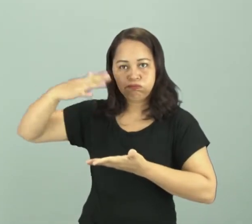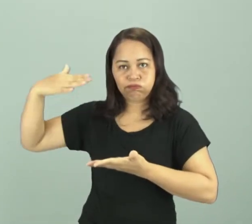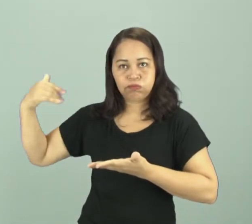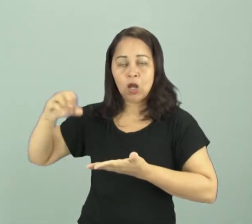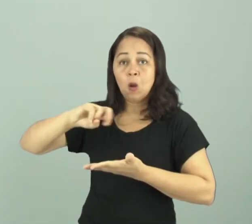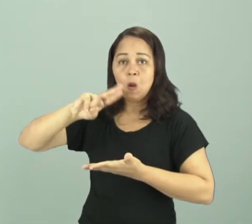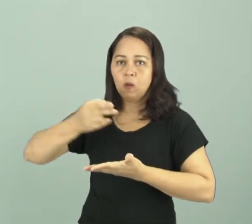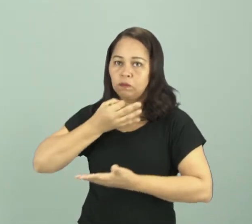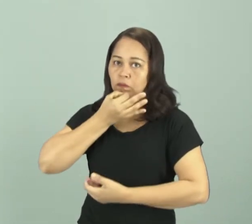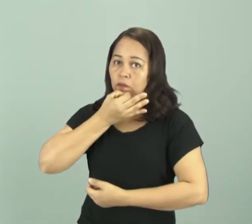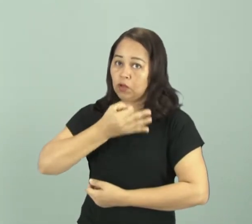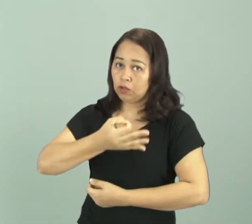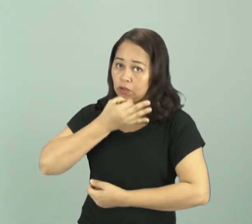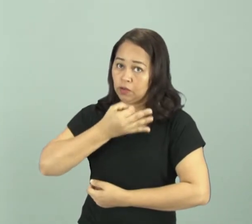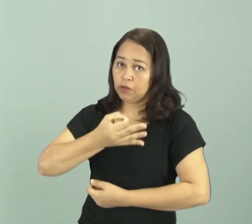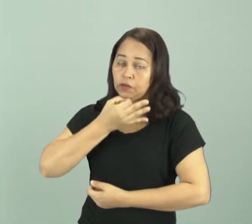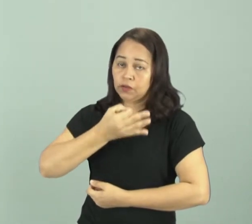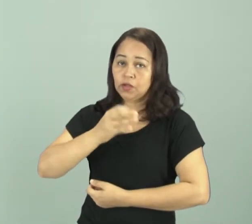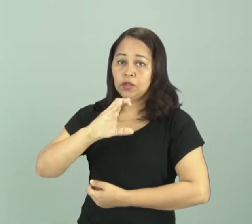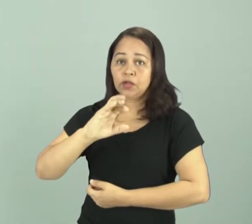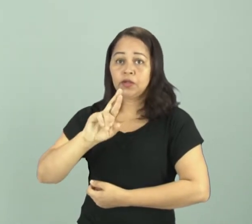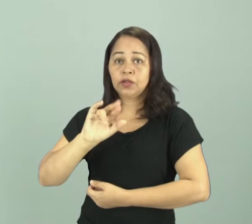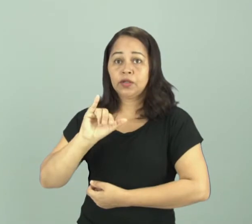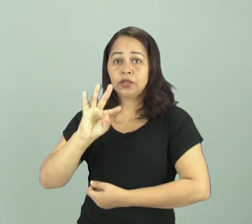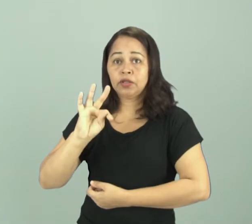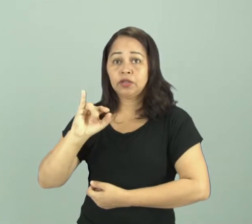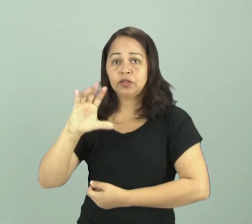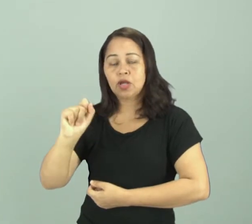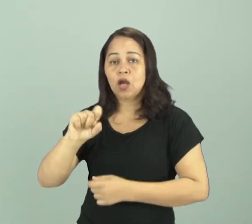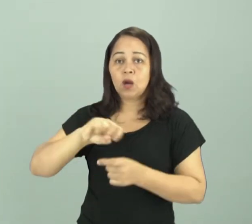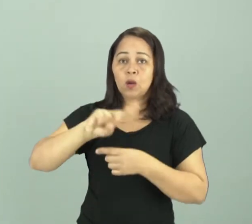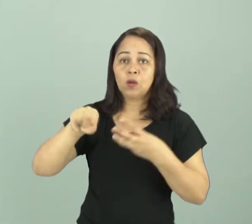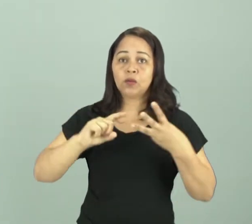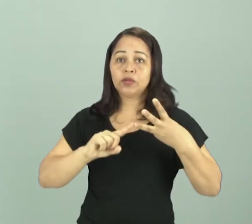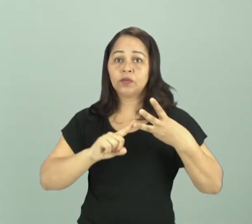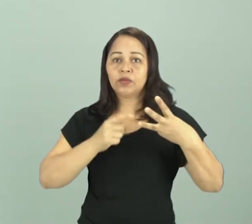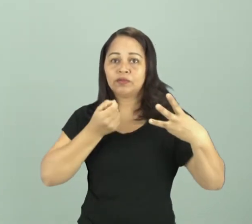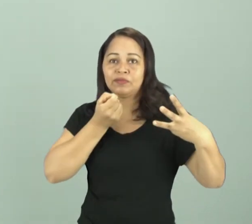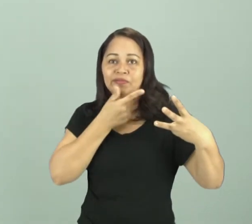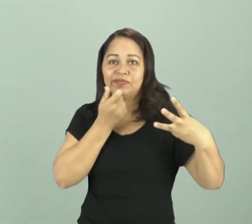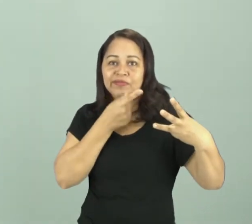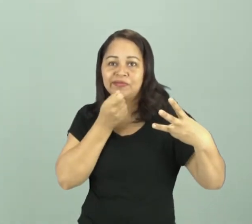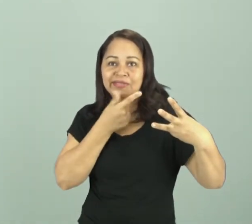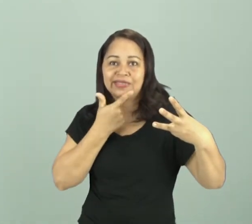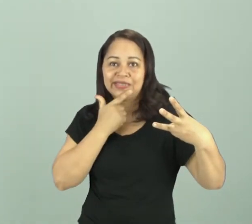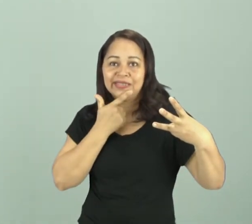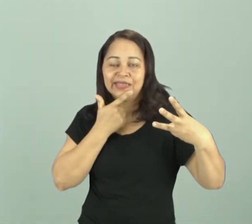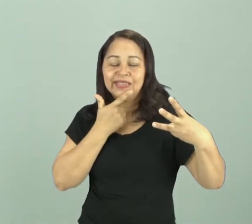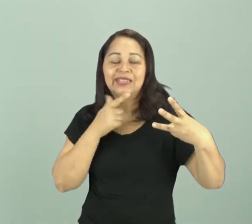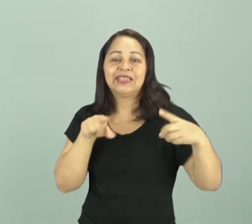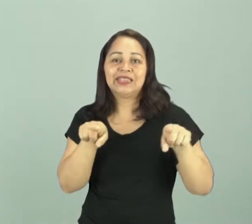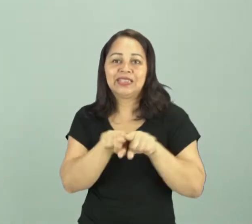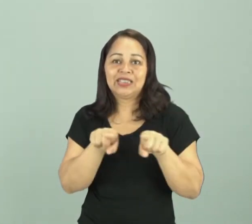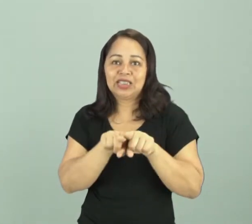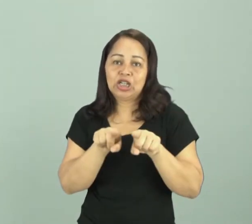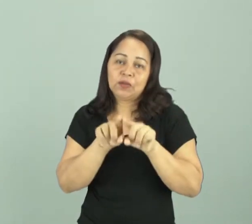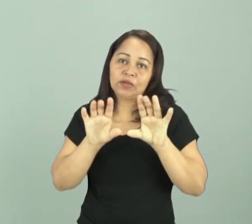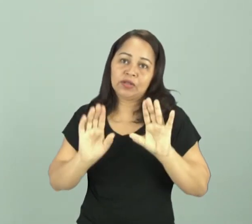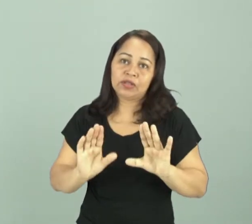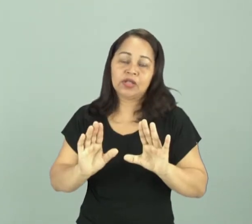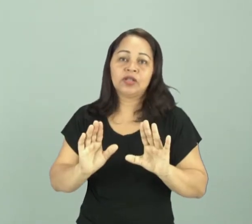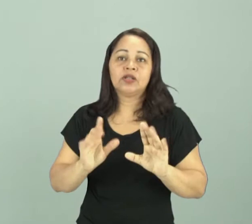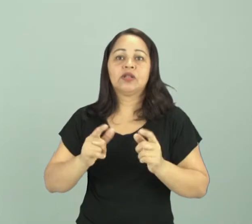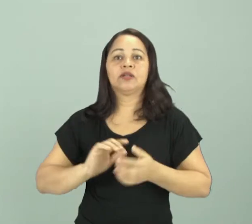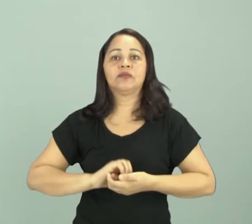de crítica, ou também pode ser um tom de humor, ok? Então, essas são as características dentro do conceito do que